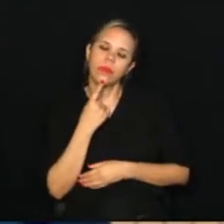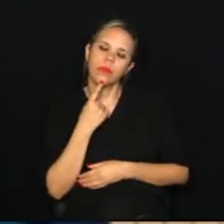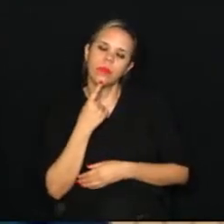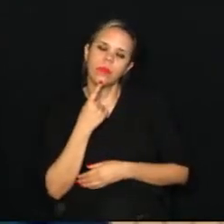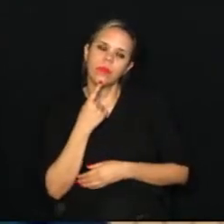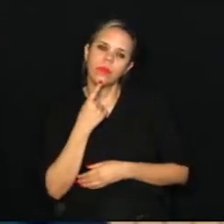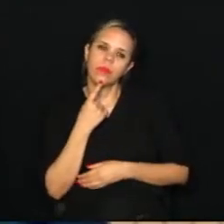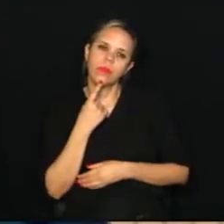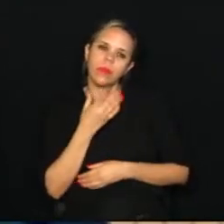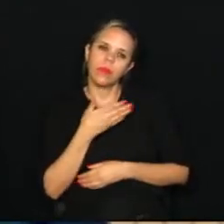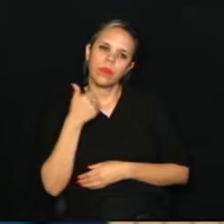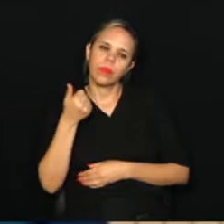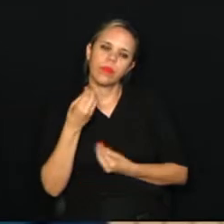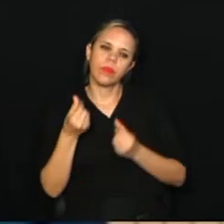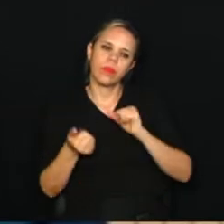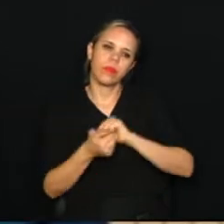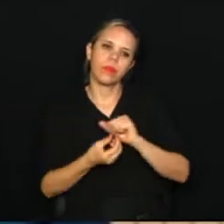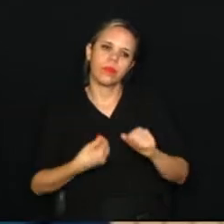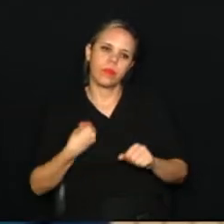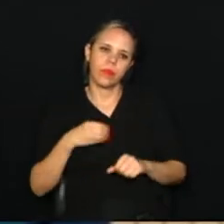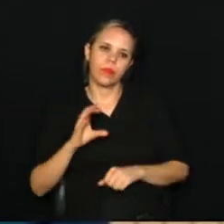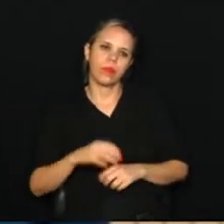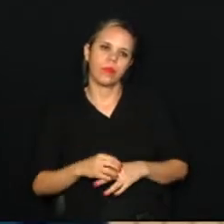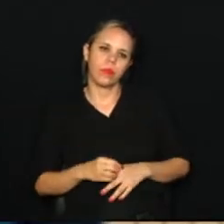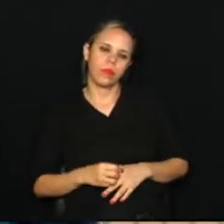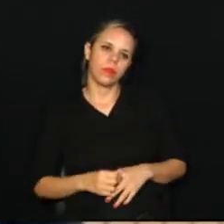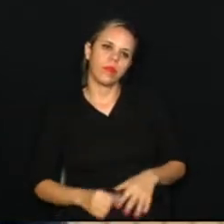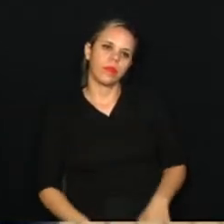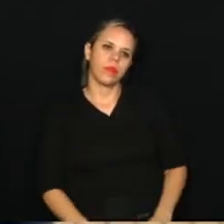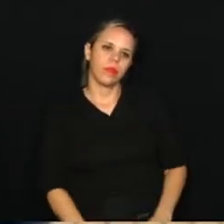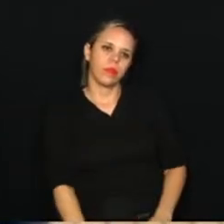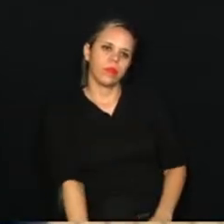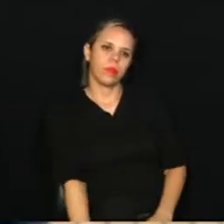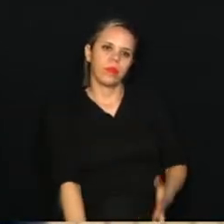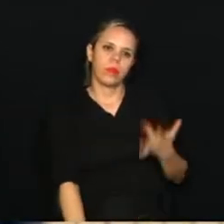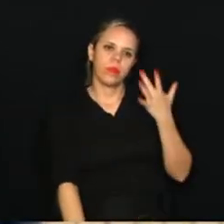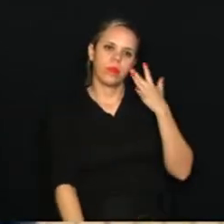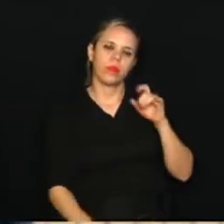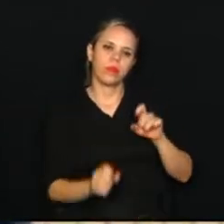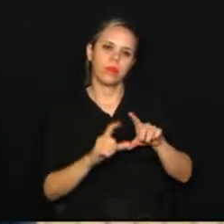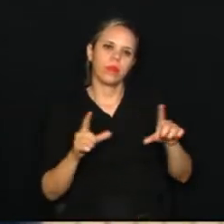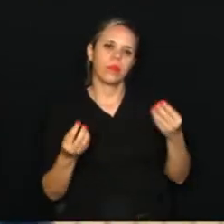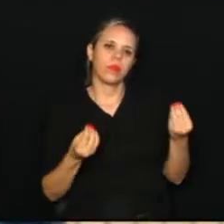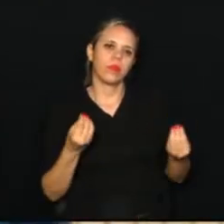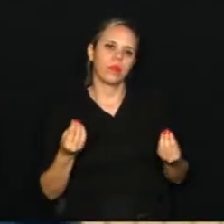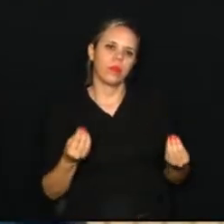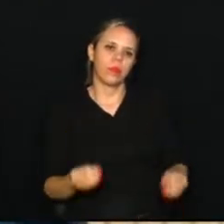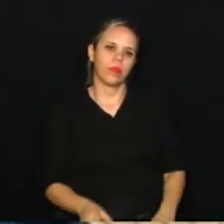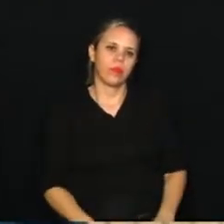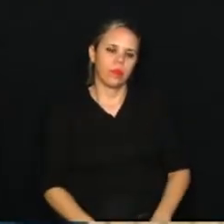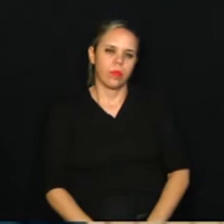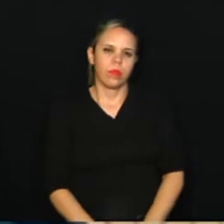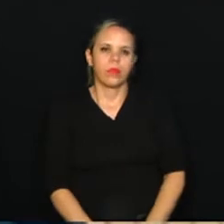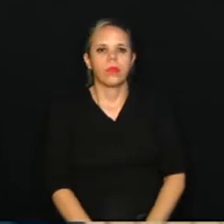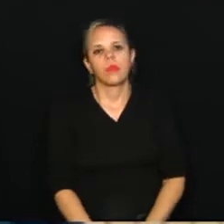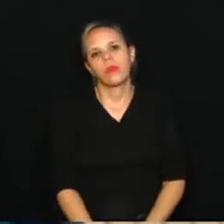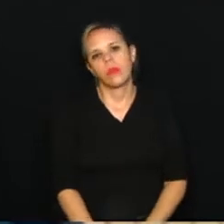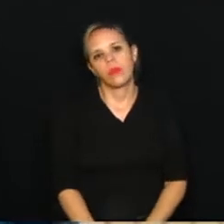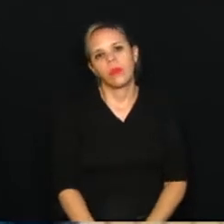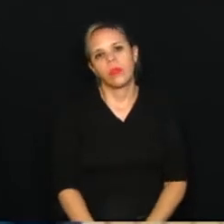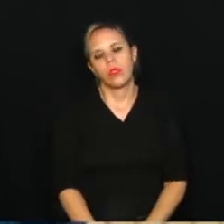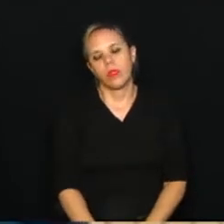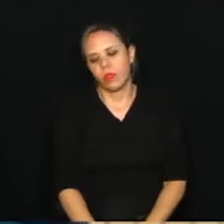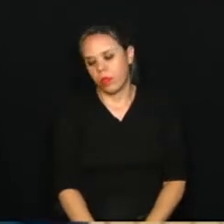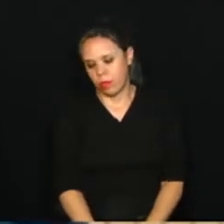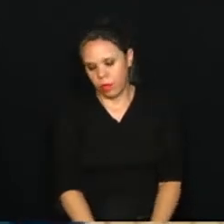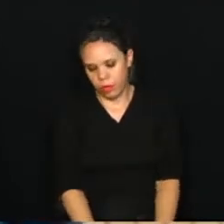na melhoria da qualidade de vida dos cidadãos. Não sei, senhor Márcio, como é que... Está liberado.